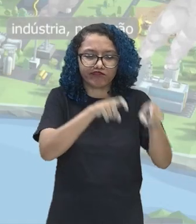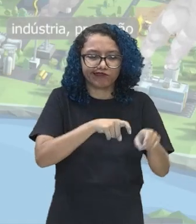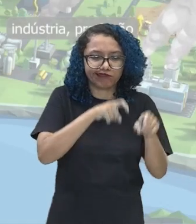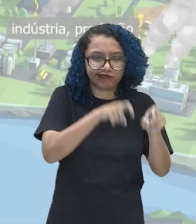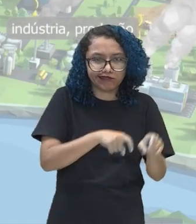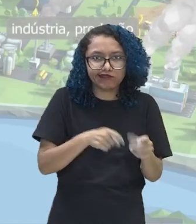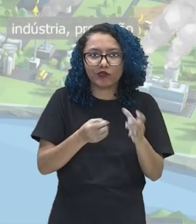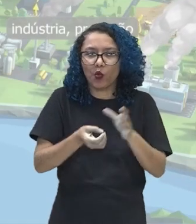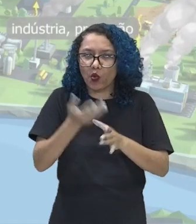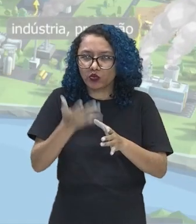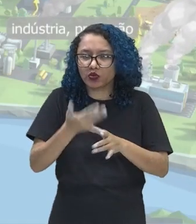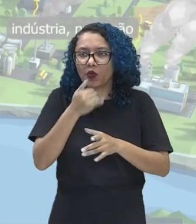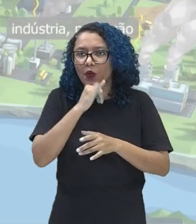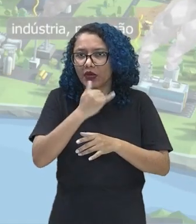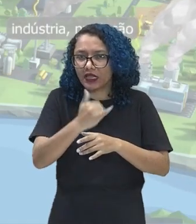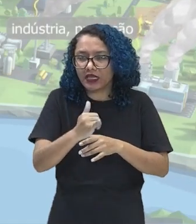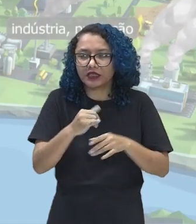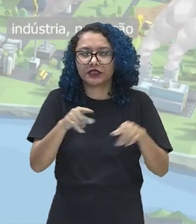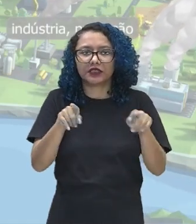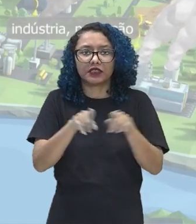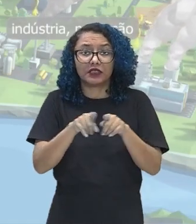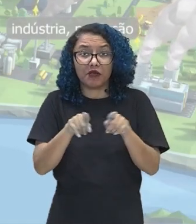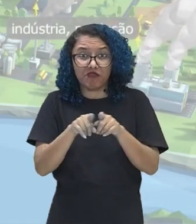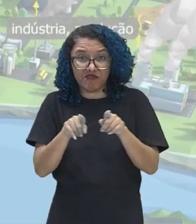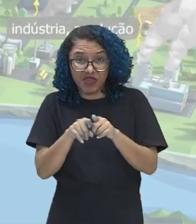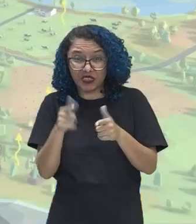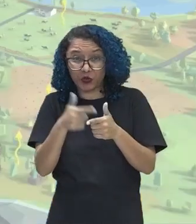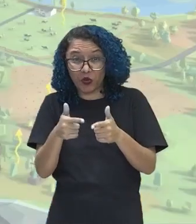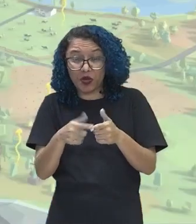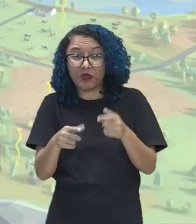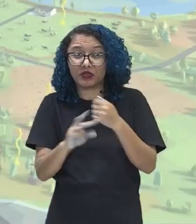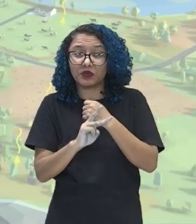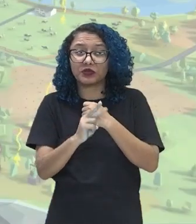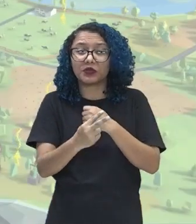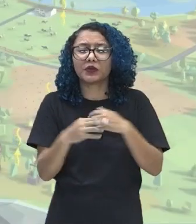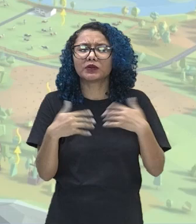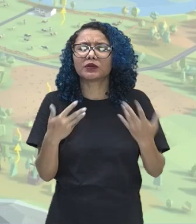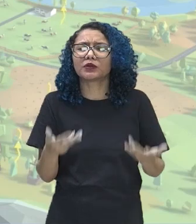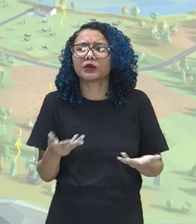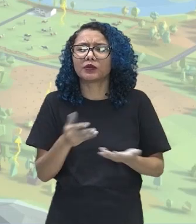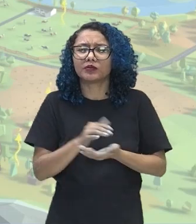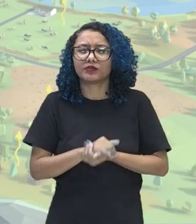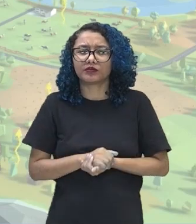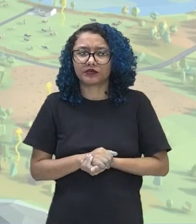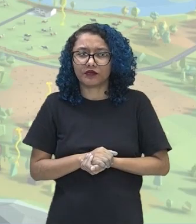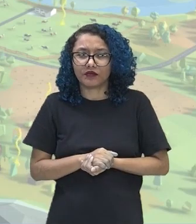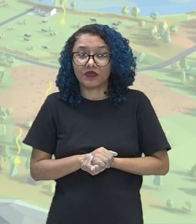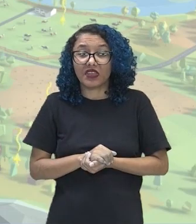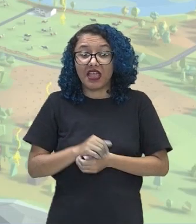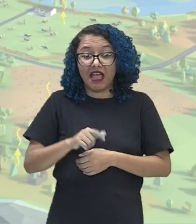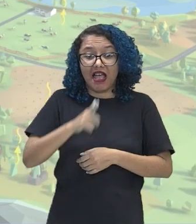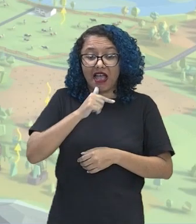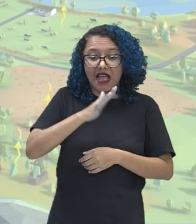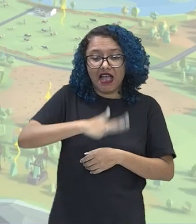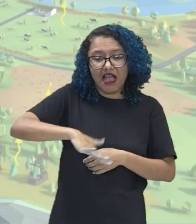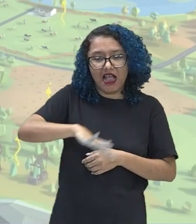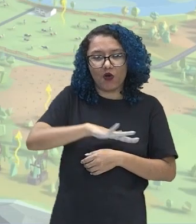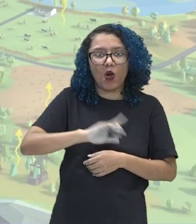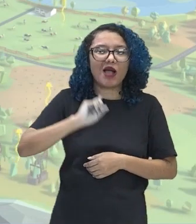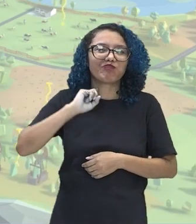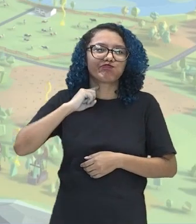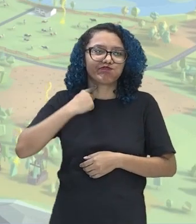energia. Os efeitos e as consequências que nós temos aqui é águas poluídas, nós